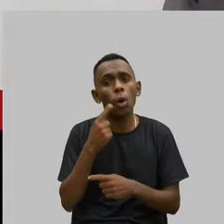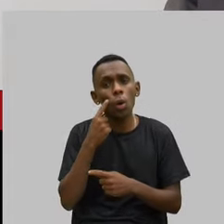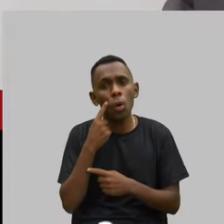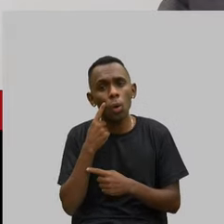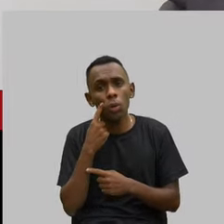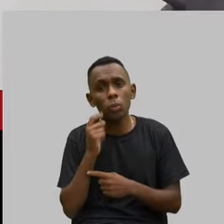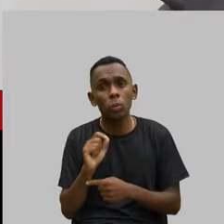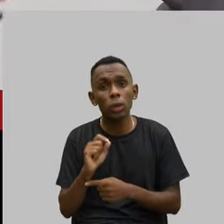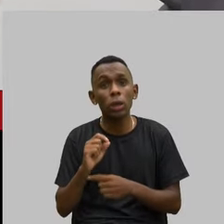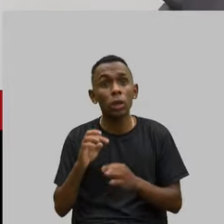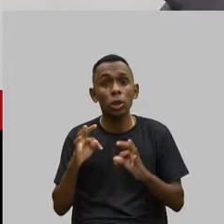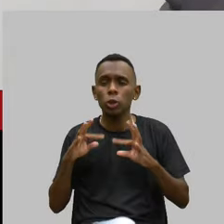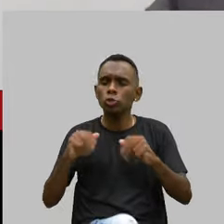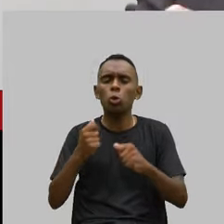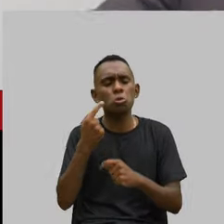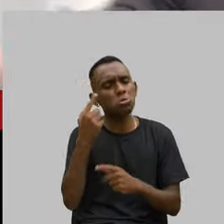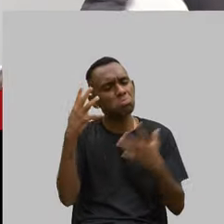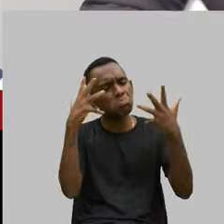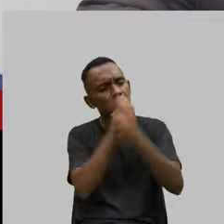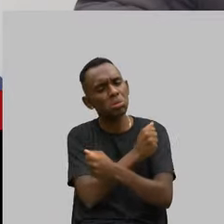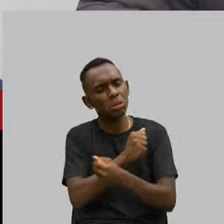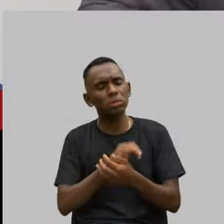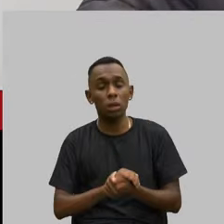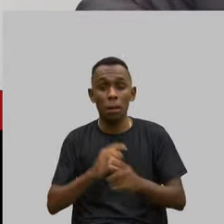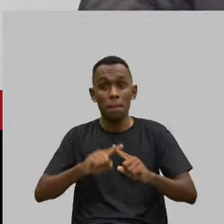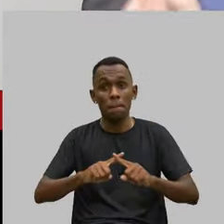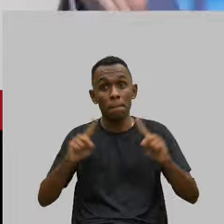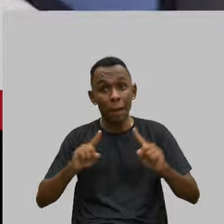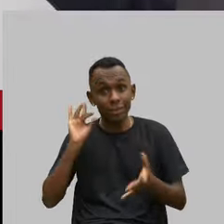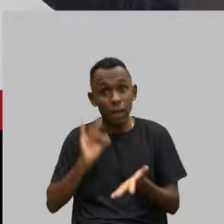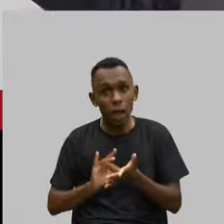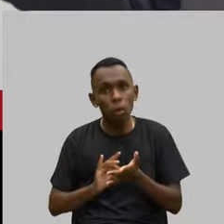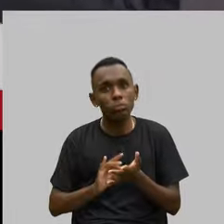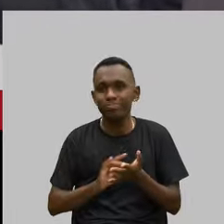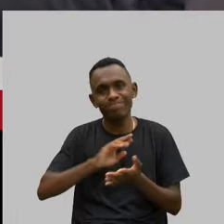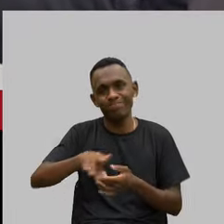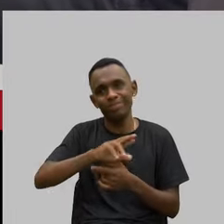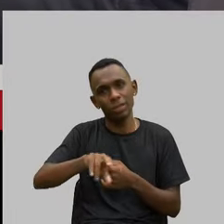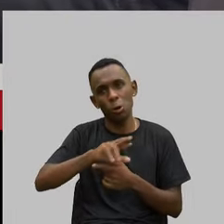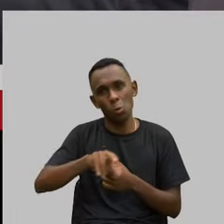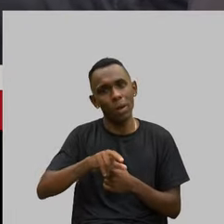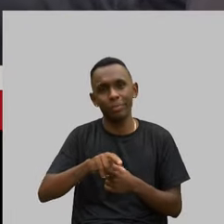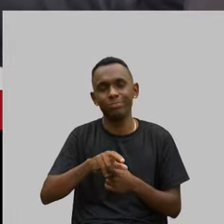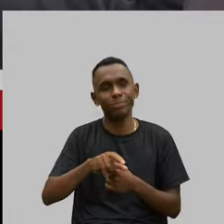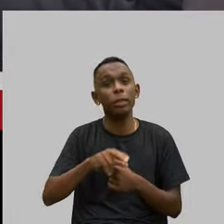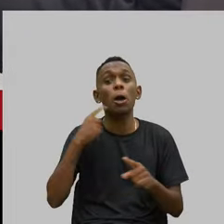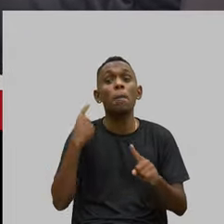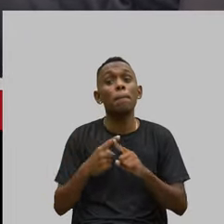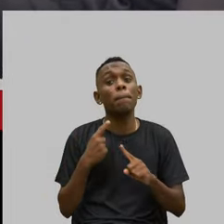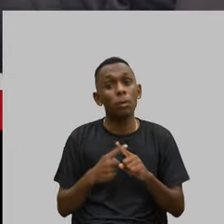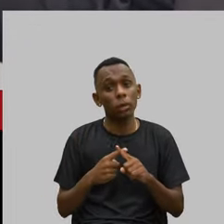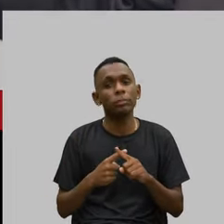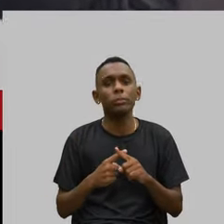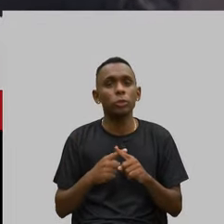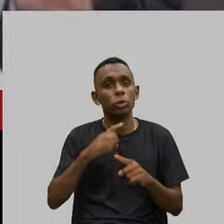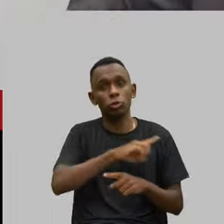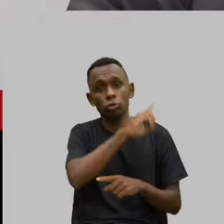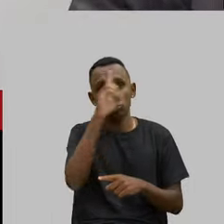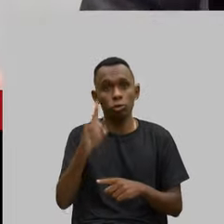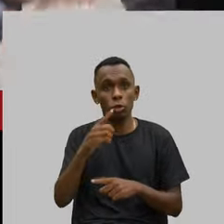Rodrigues tá tudo muito bonitinho mas a realidade não é essa secretária porque no dia